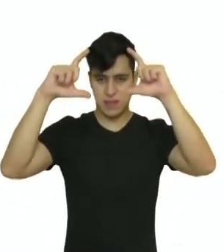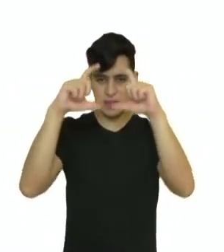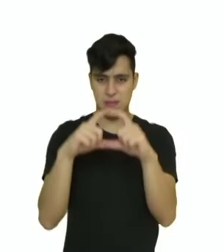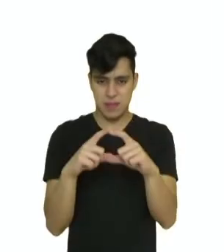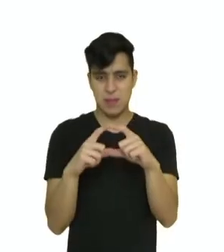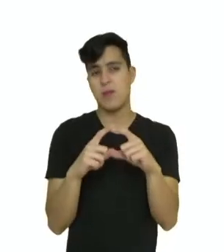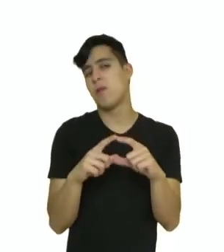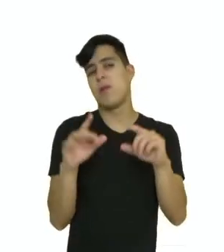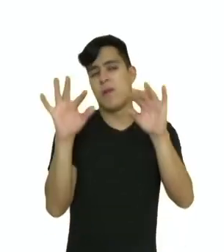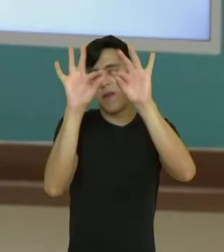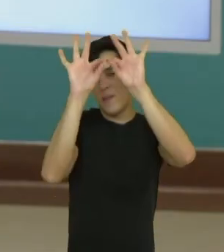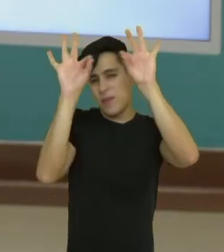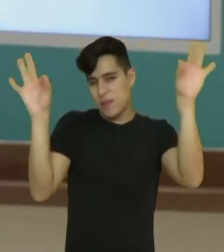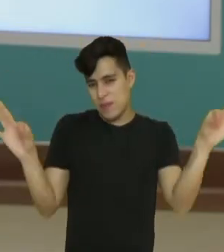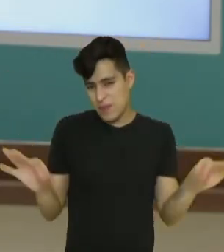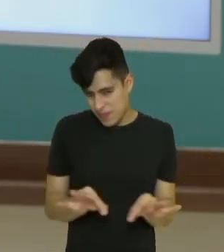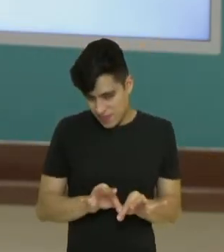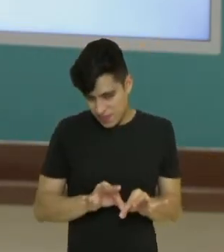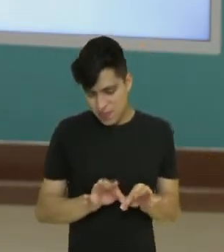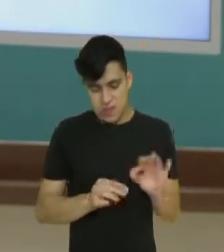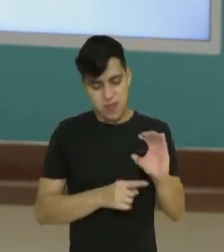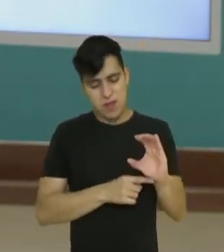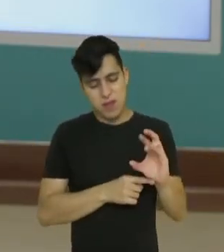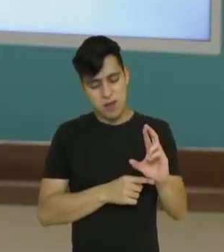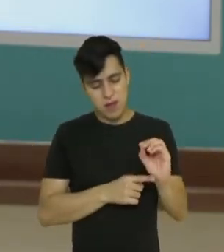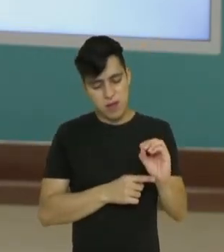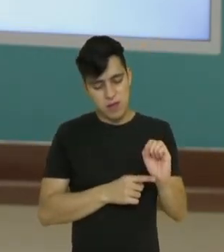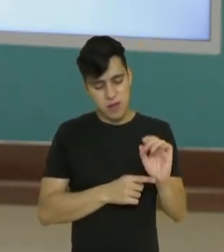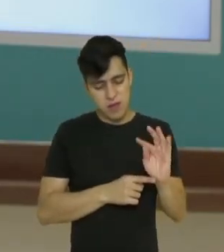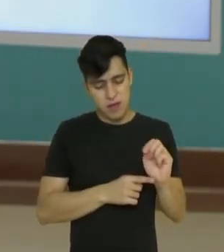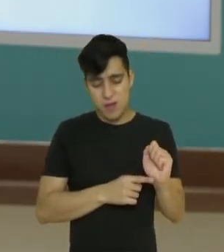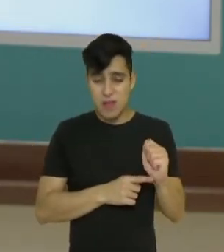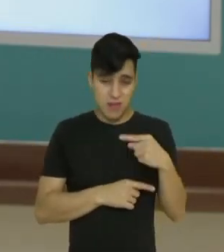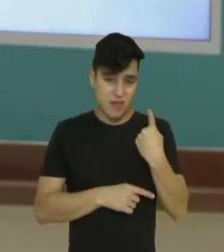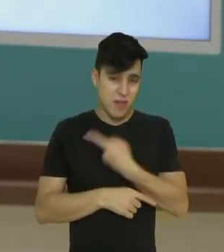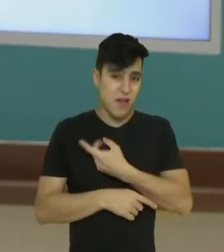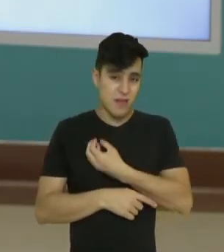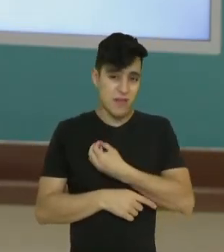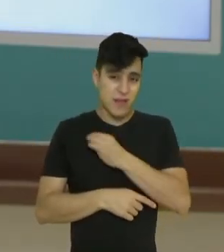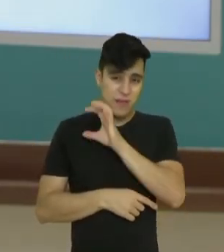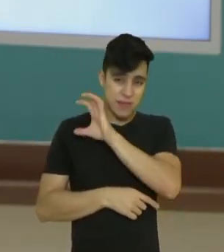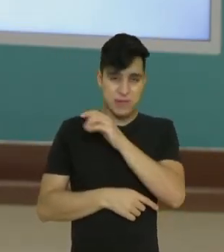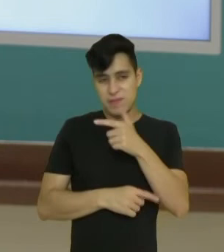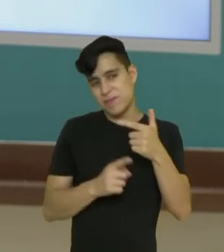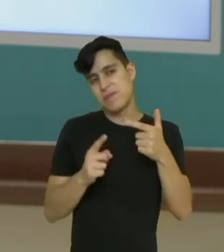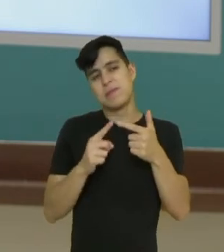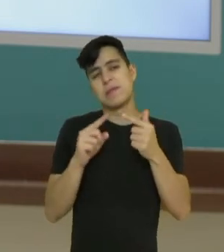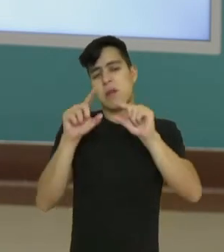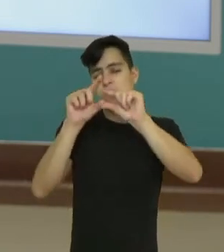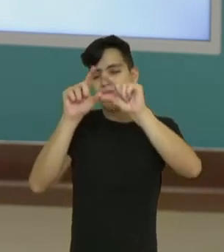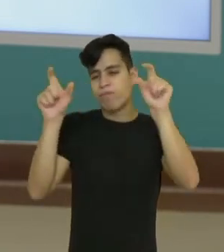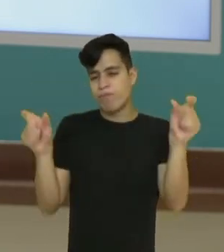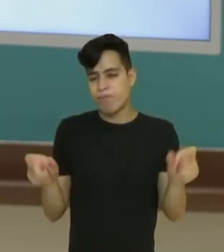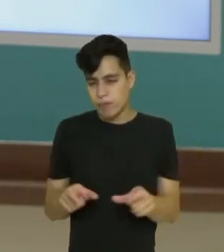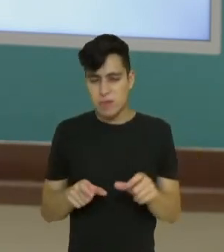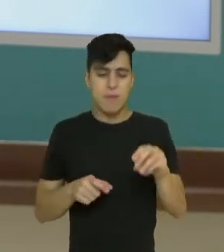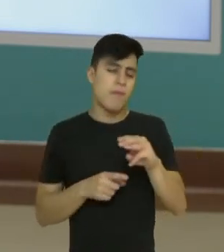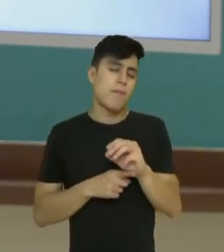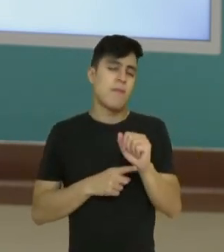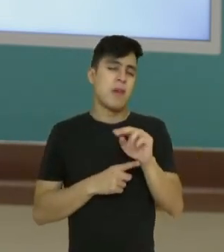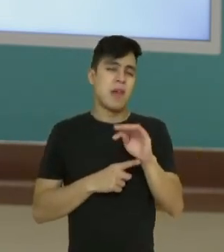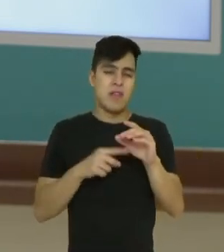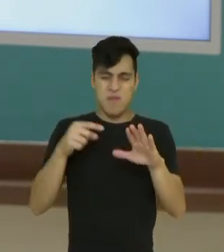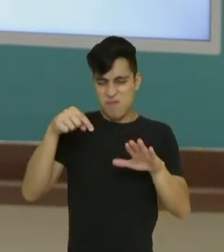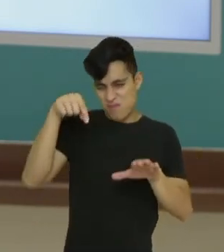a mais fininha, a crosta terrestre, é onde nós vivemos. Logo abaixo dela, nós temos o manto